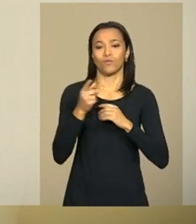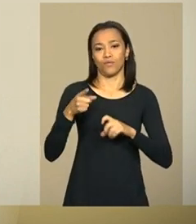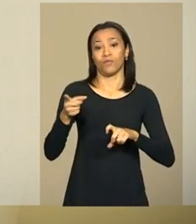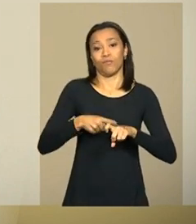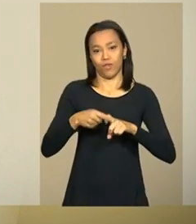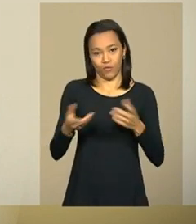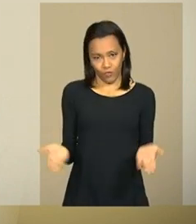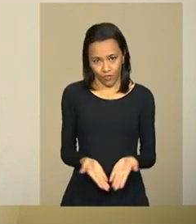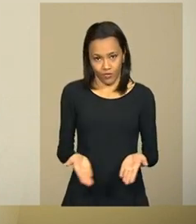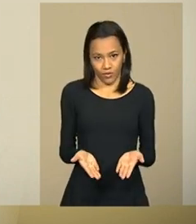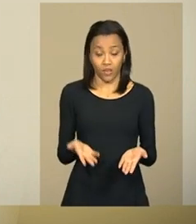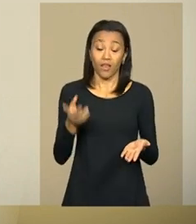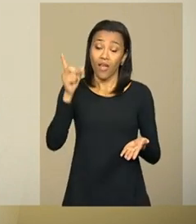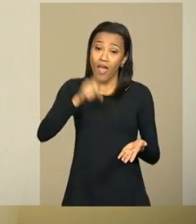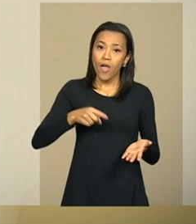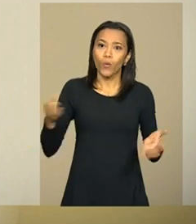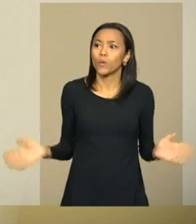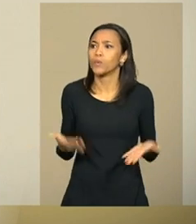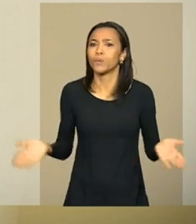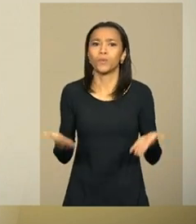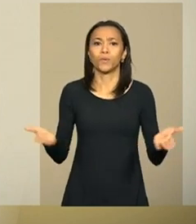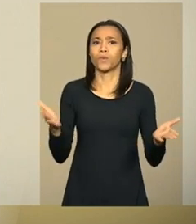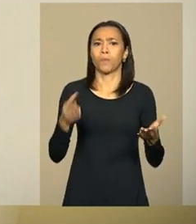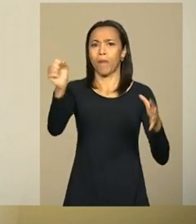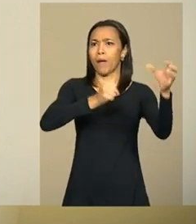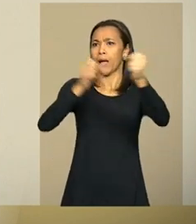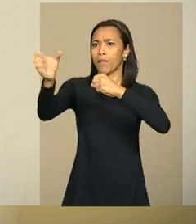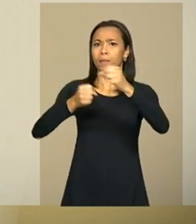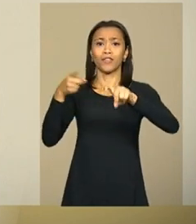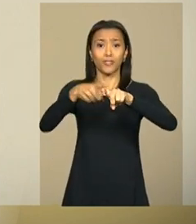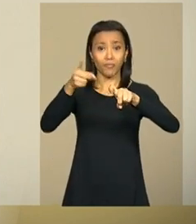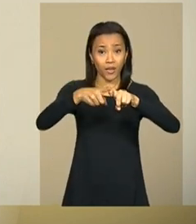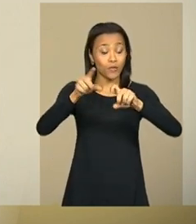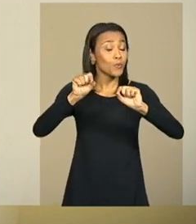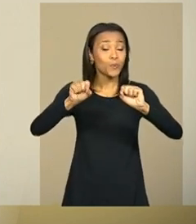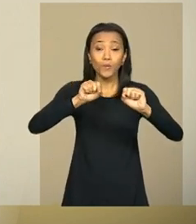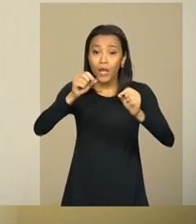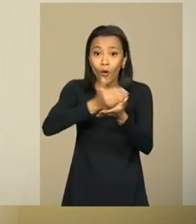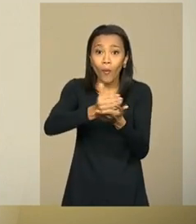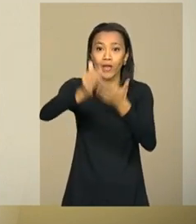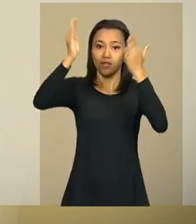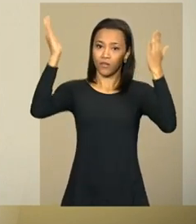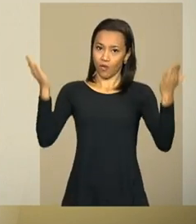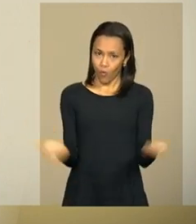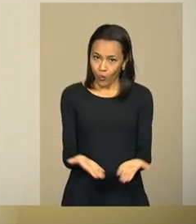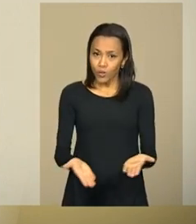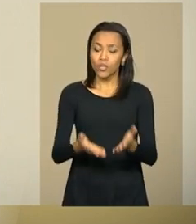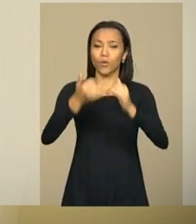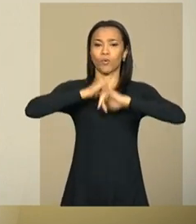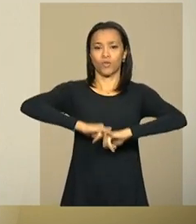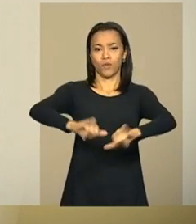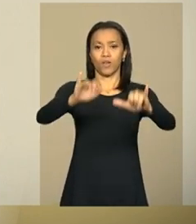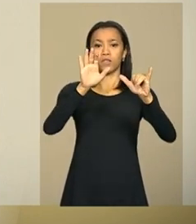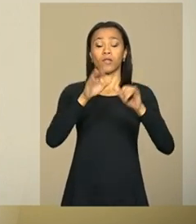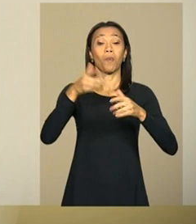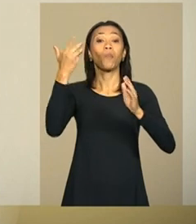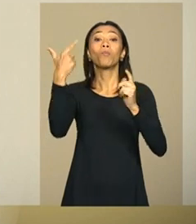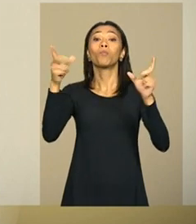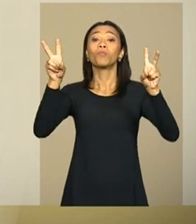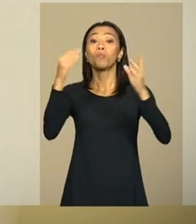hoje uma grande mobilização de médicos Luciano começa hoje com o lançamento do programa Mais